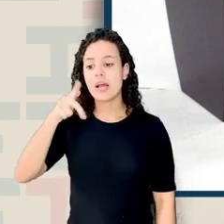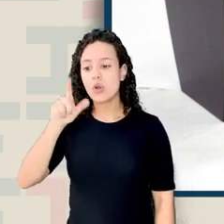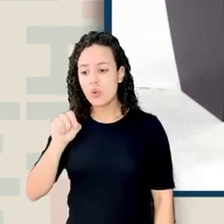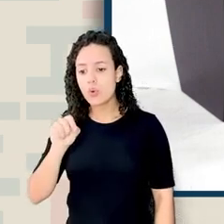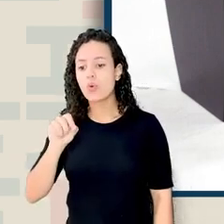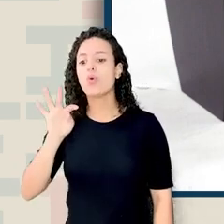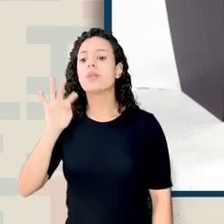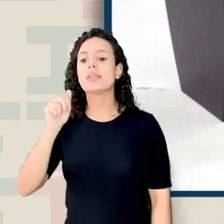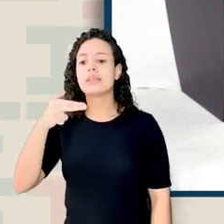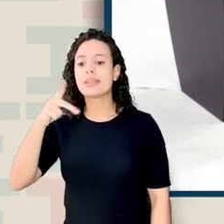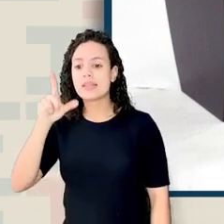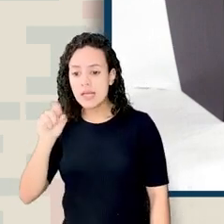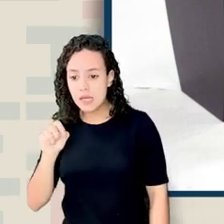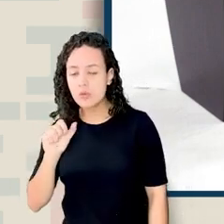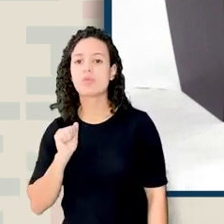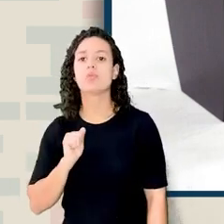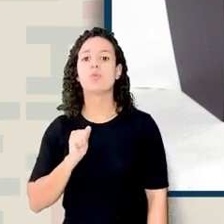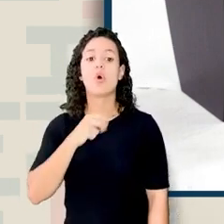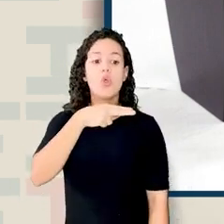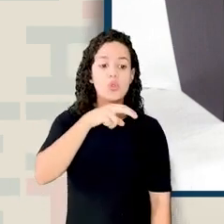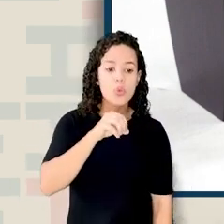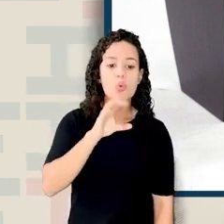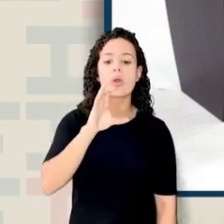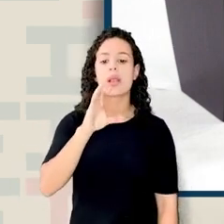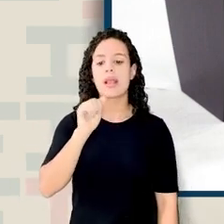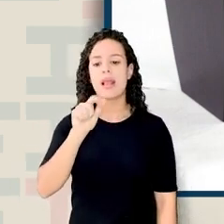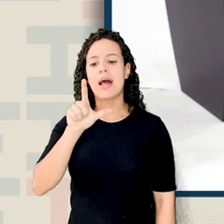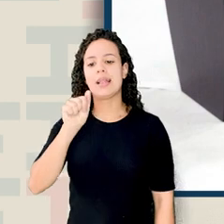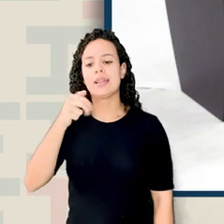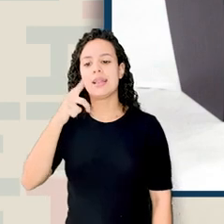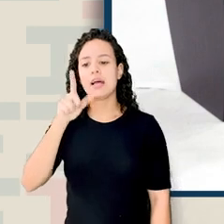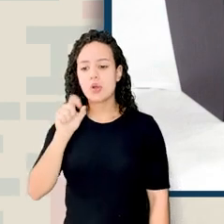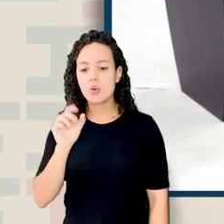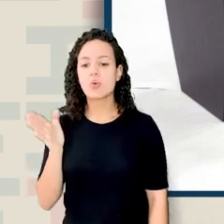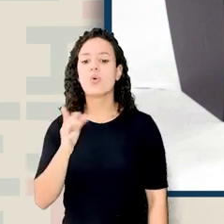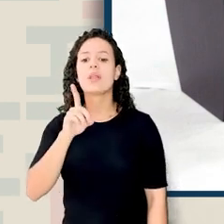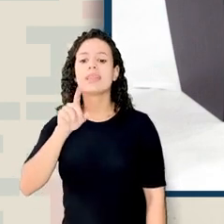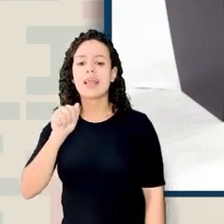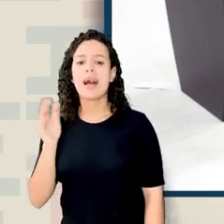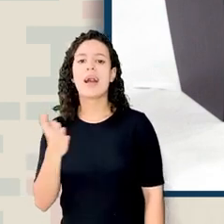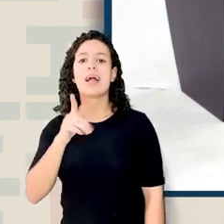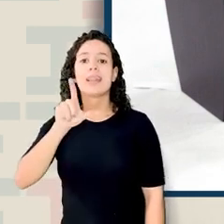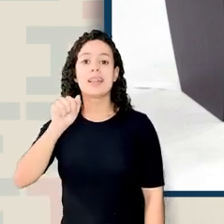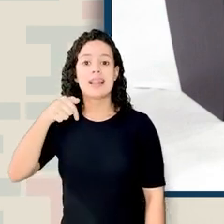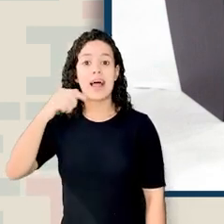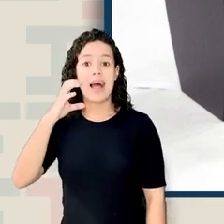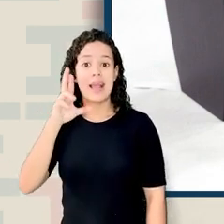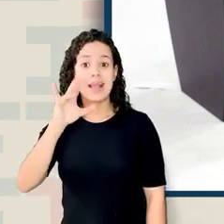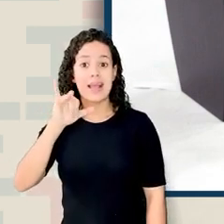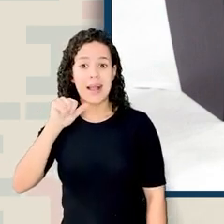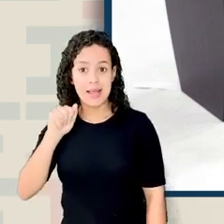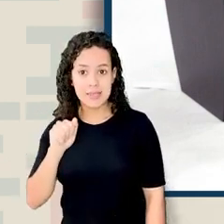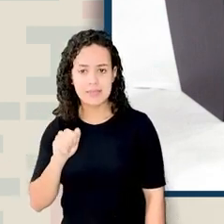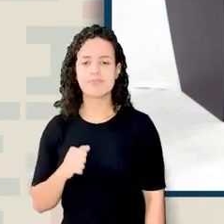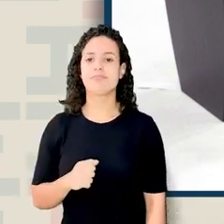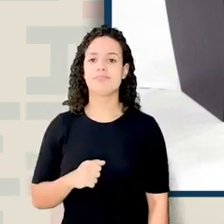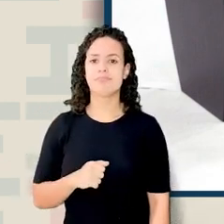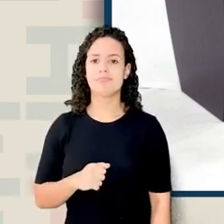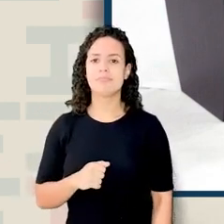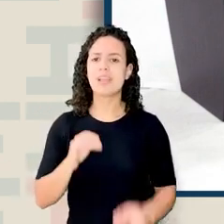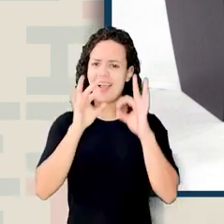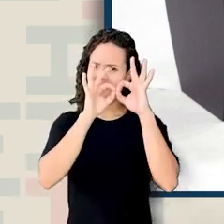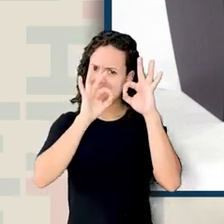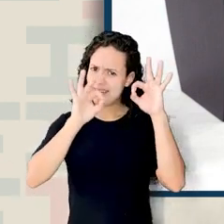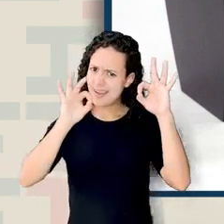no calango da lacraia. Observe esse jogo de palavra. Eu nunca vi